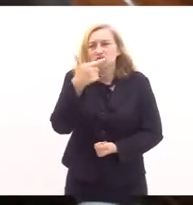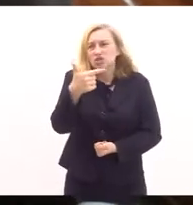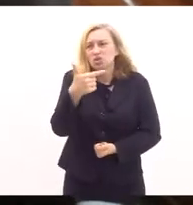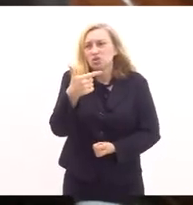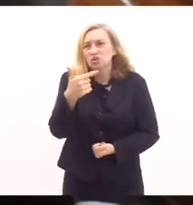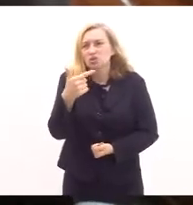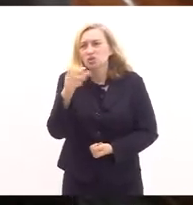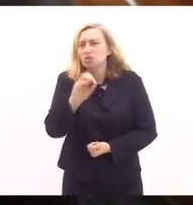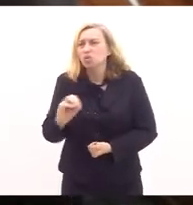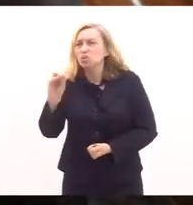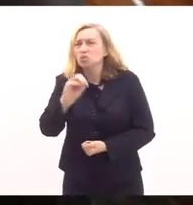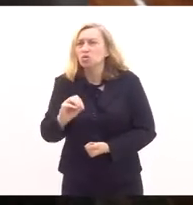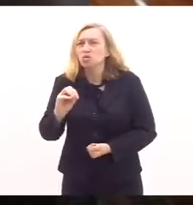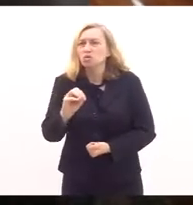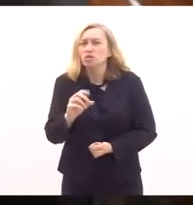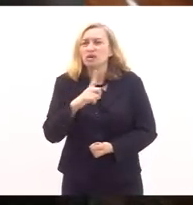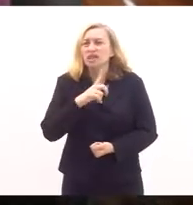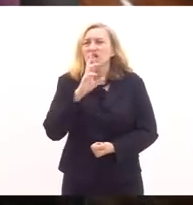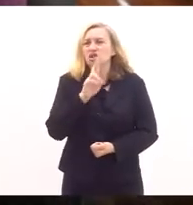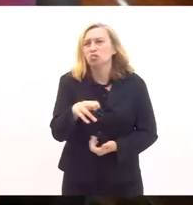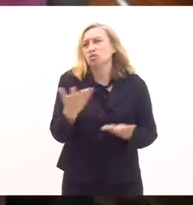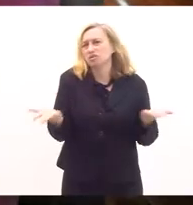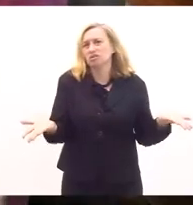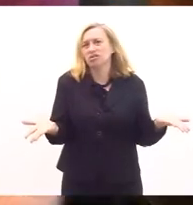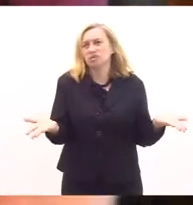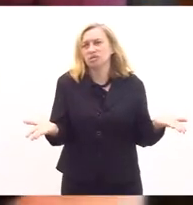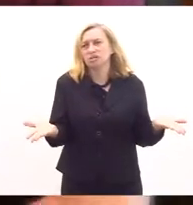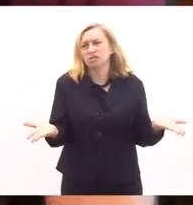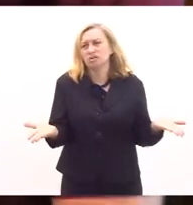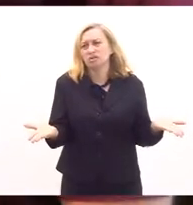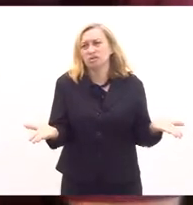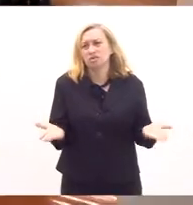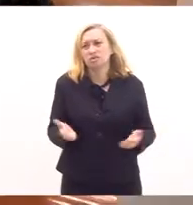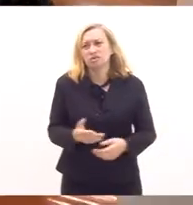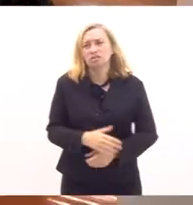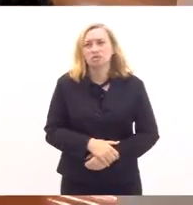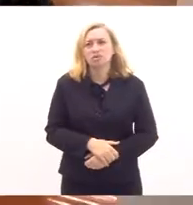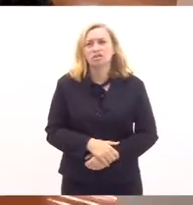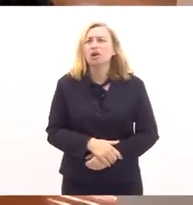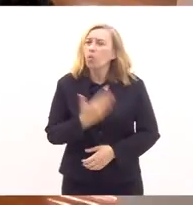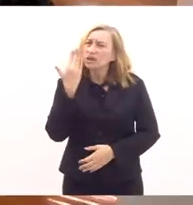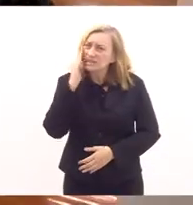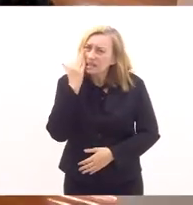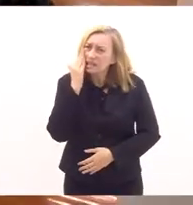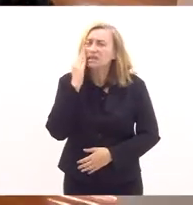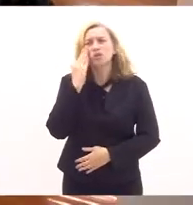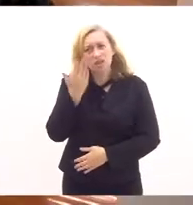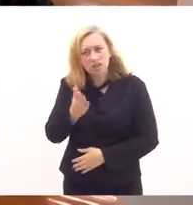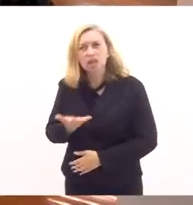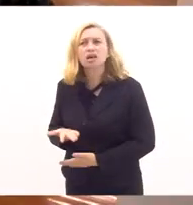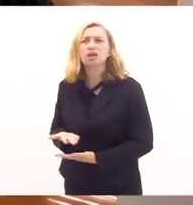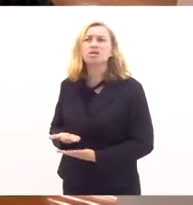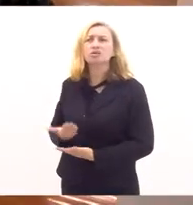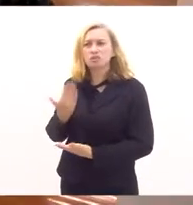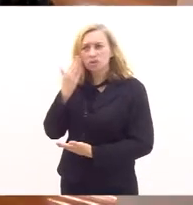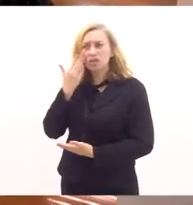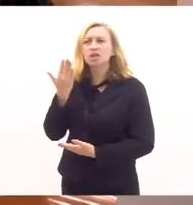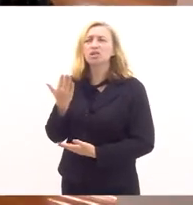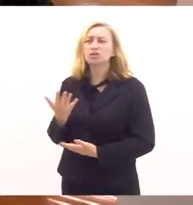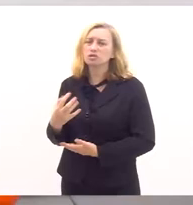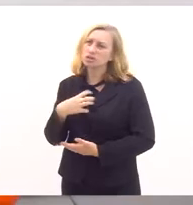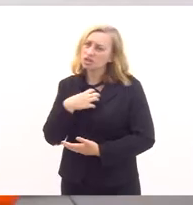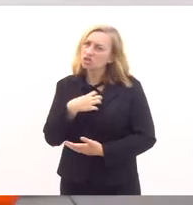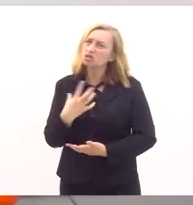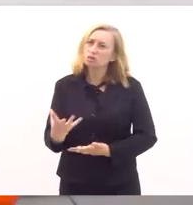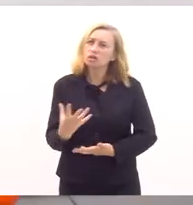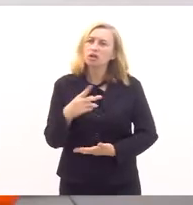ter o é isso, é isso. Todo Hélio, obrigada, querido. Tchau. Não, eu entendo a sua indignação. É,